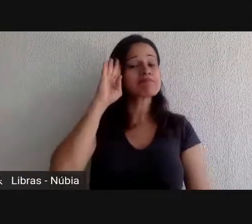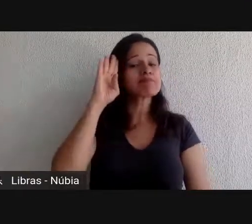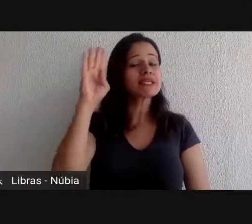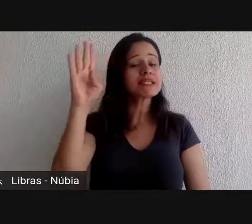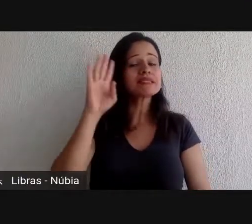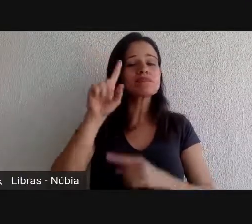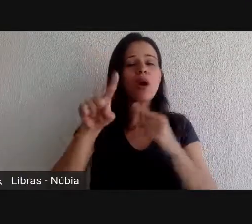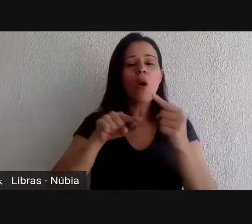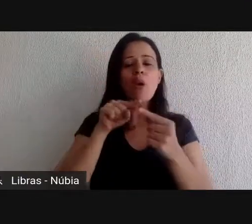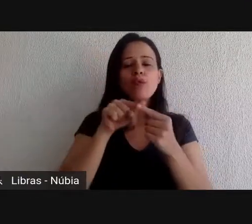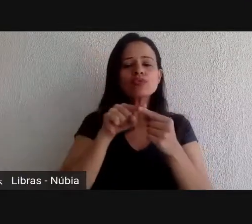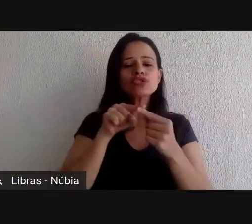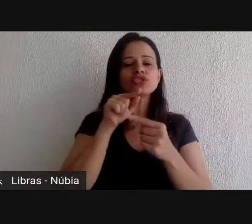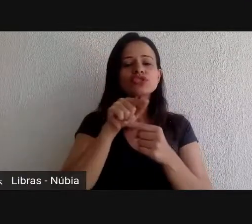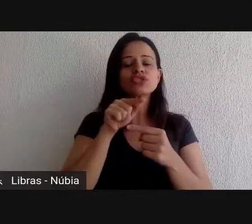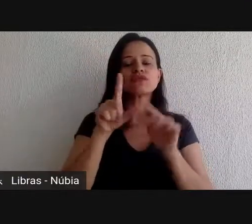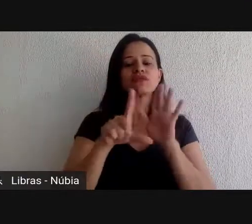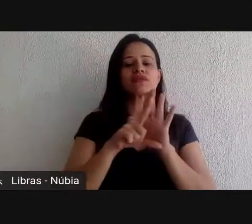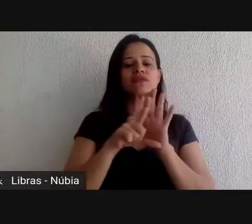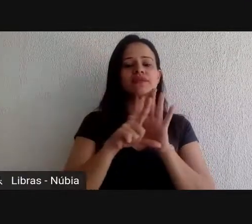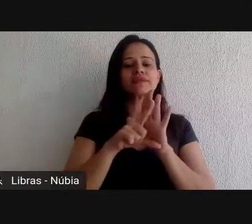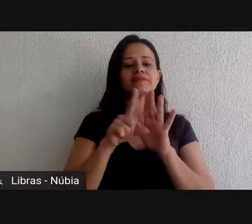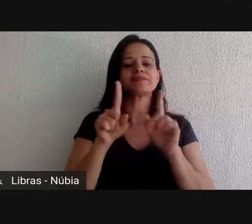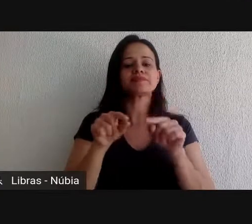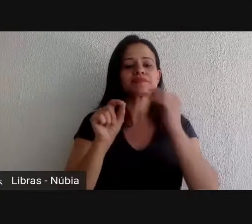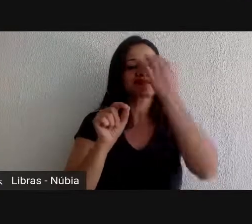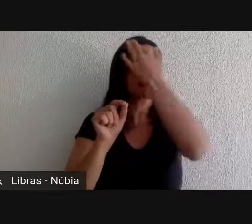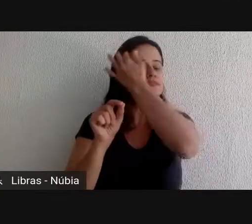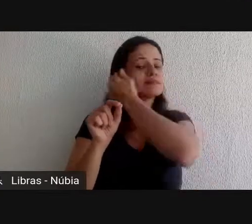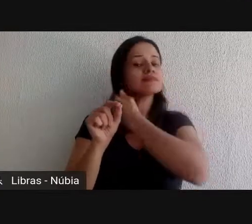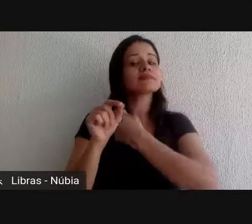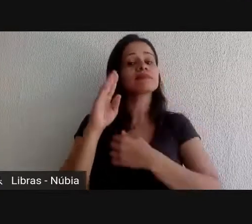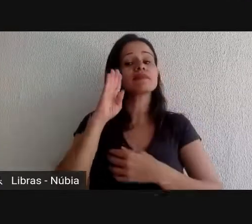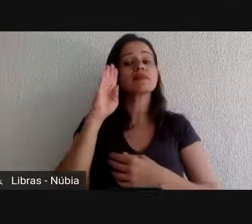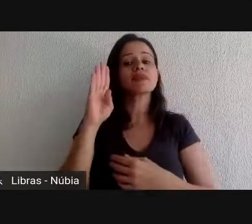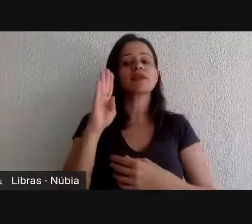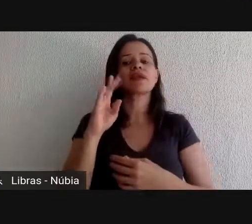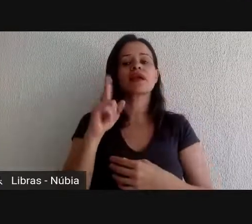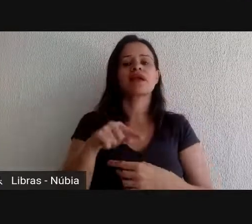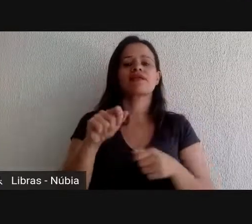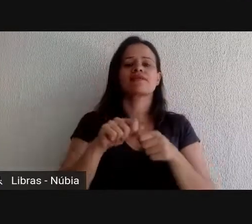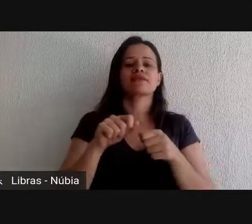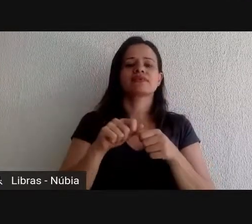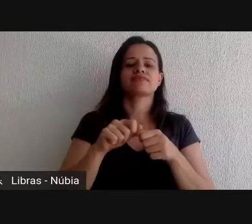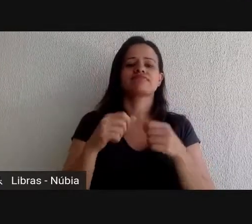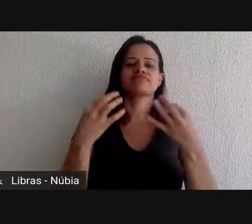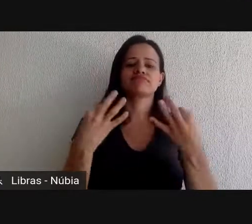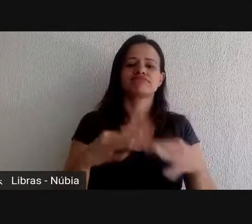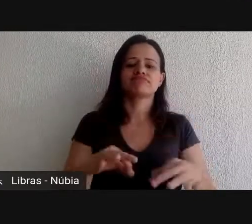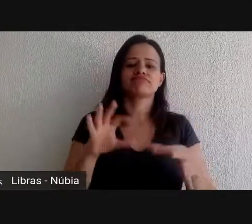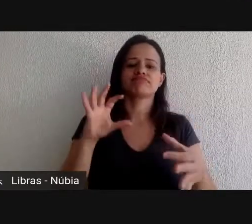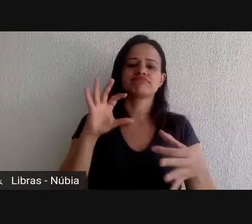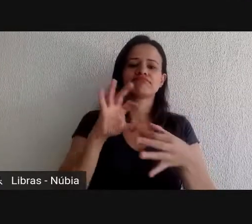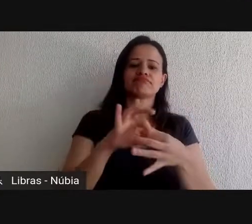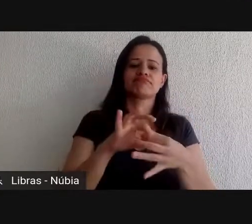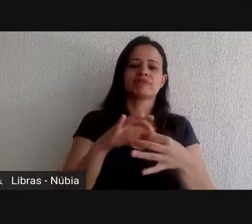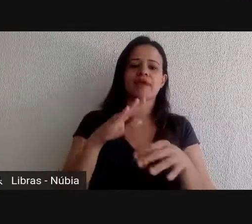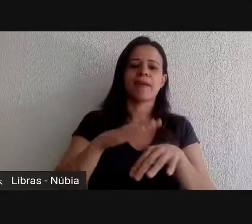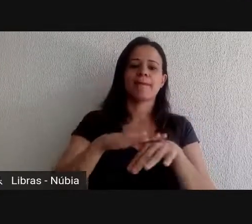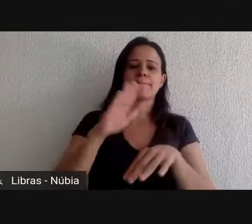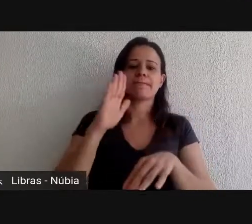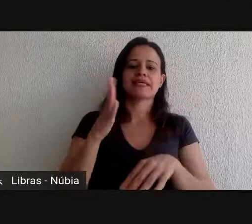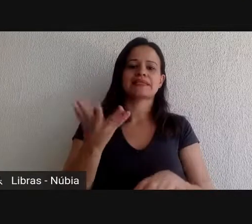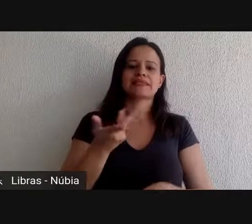objetivo desse projeto de lei e a principal promessa que se faz é justamente deixar o procedimento mais